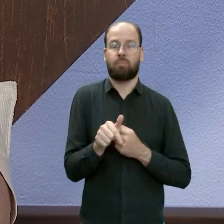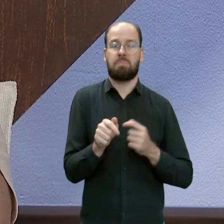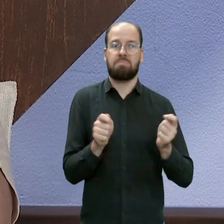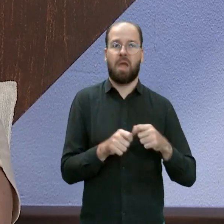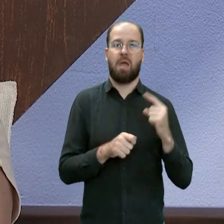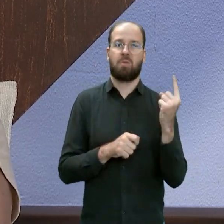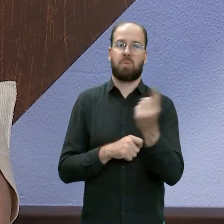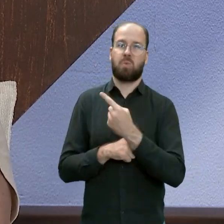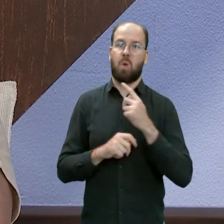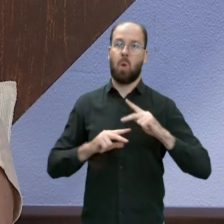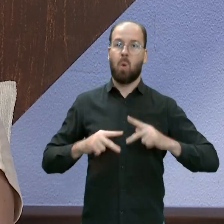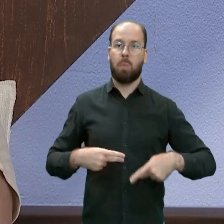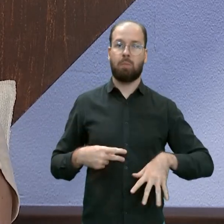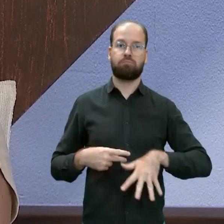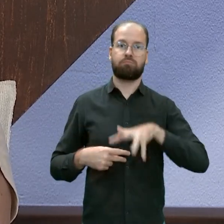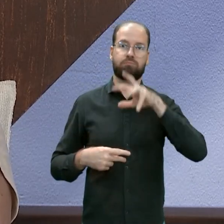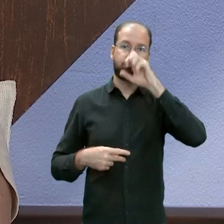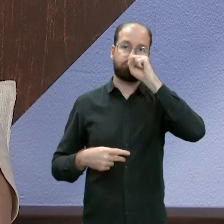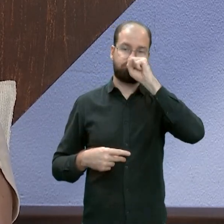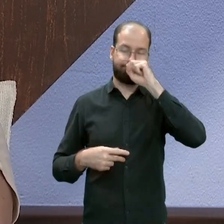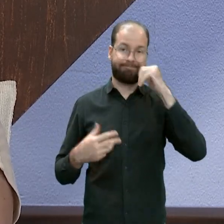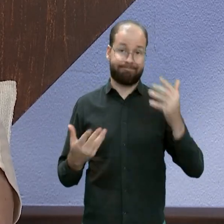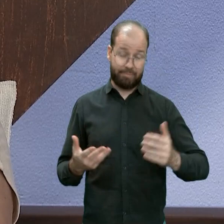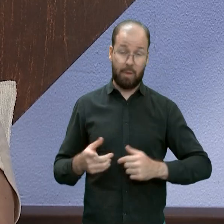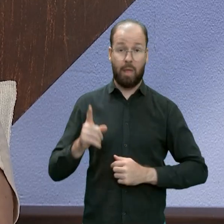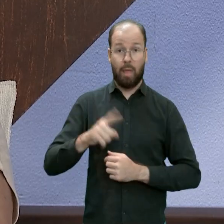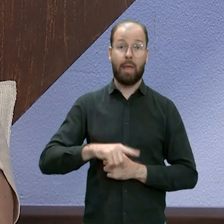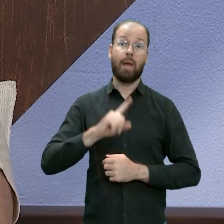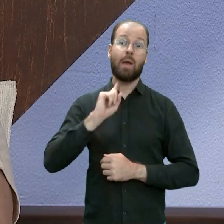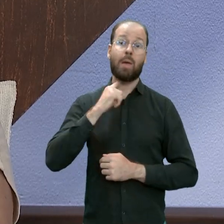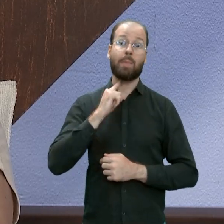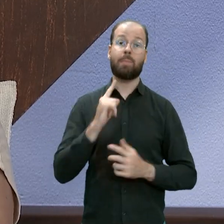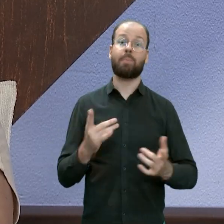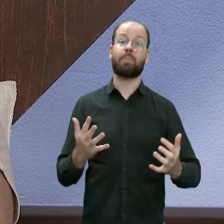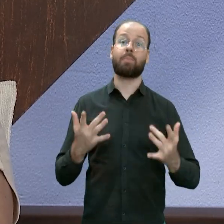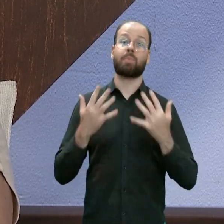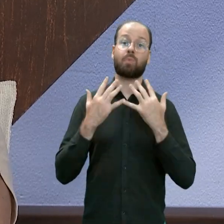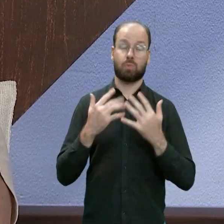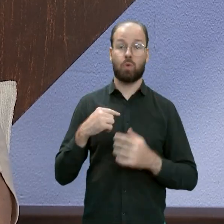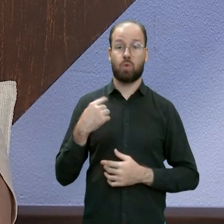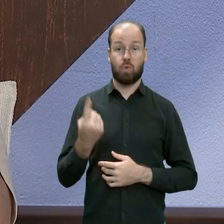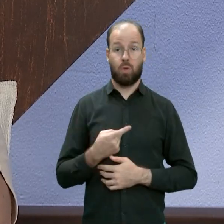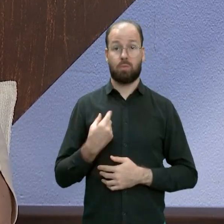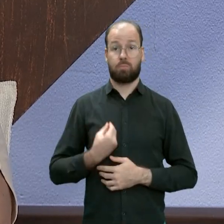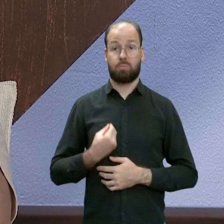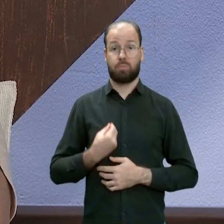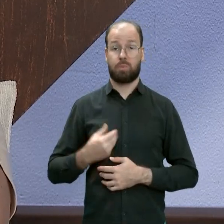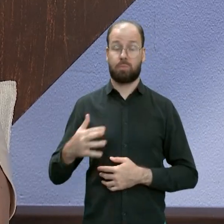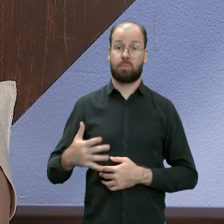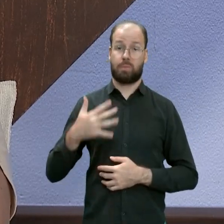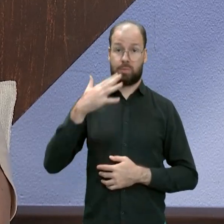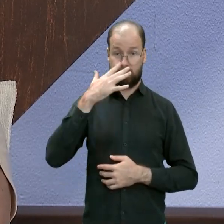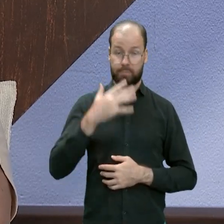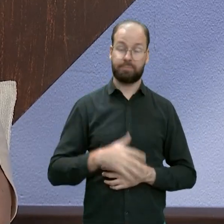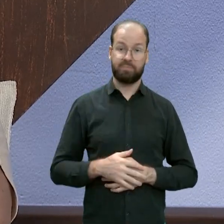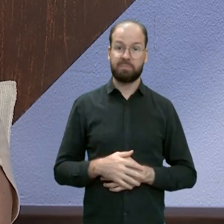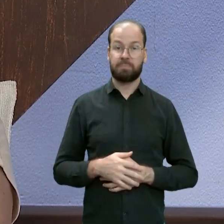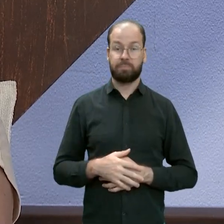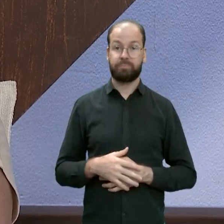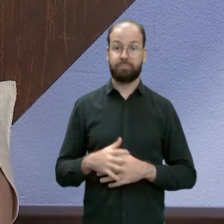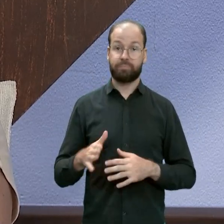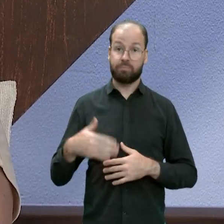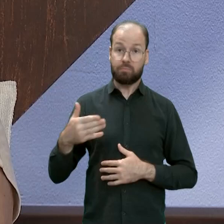respiráveis. Então, né, isso é uma poluição que a gente está respirando. E quando ele